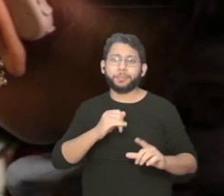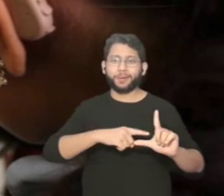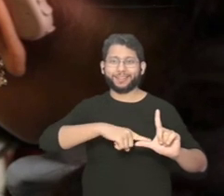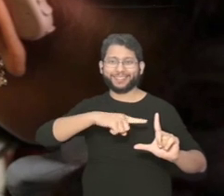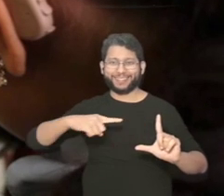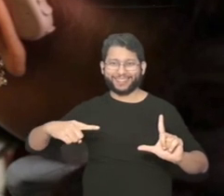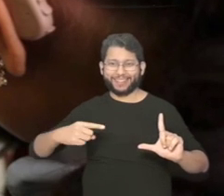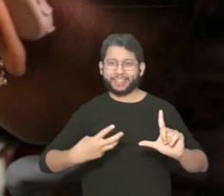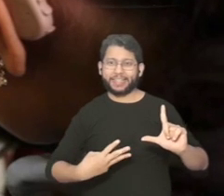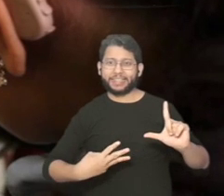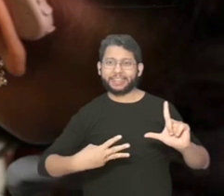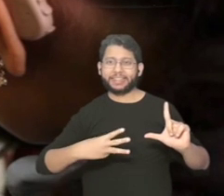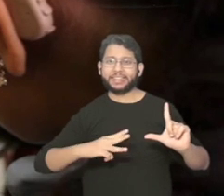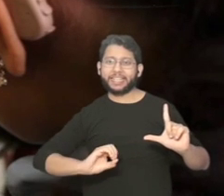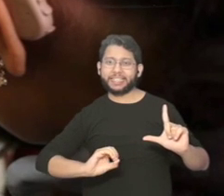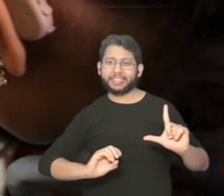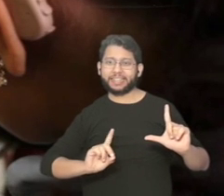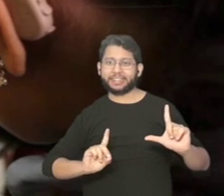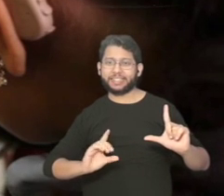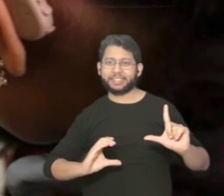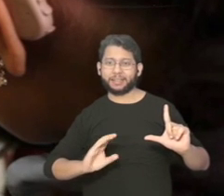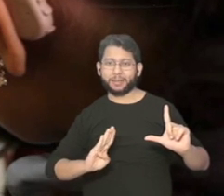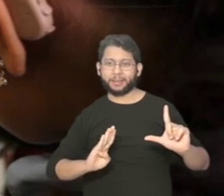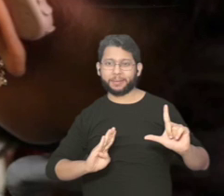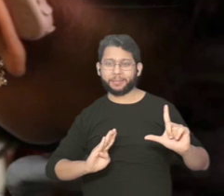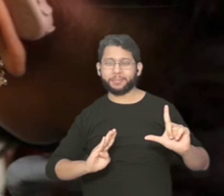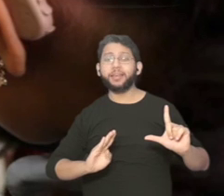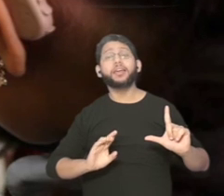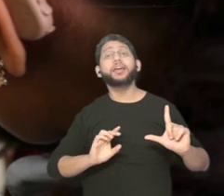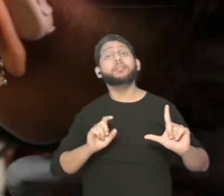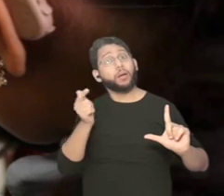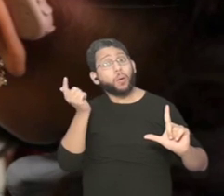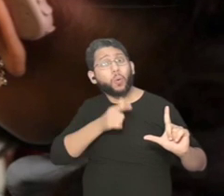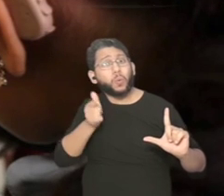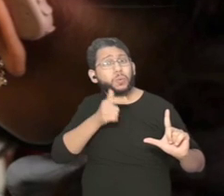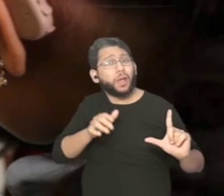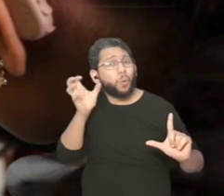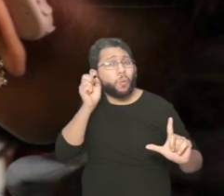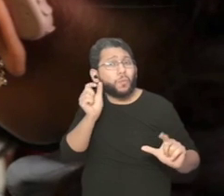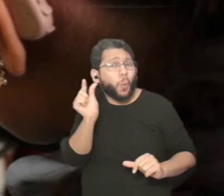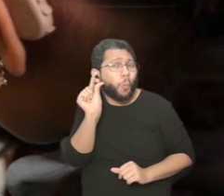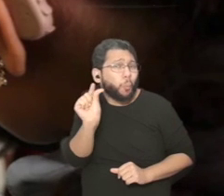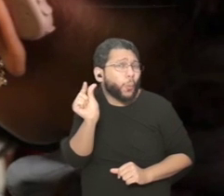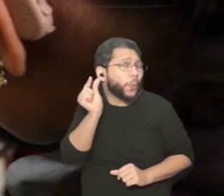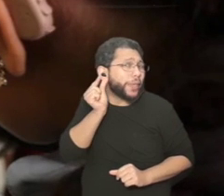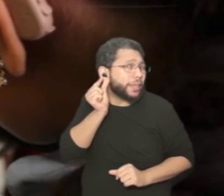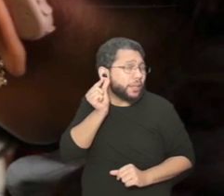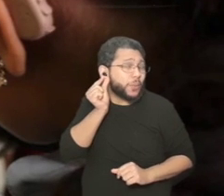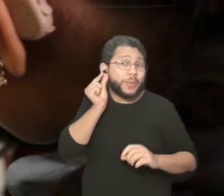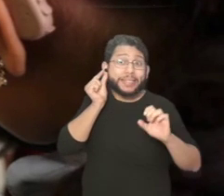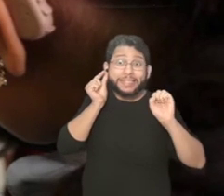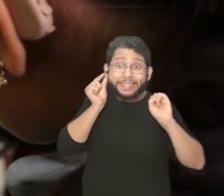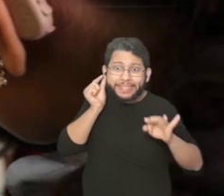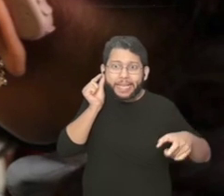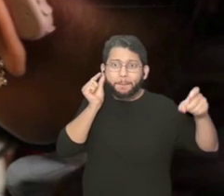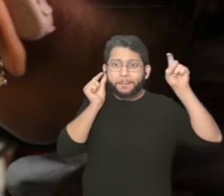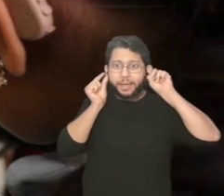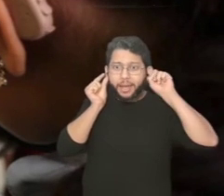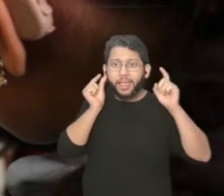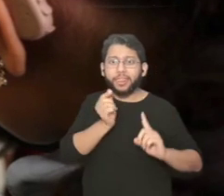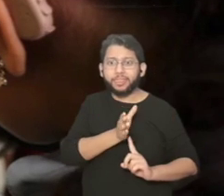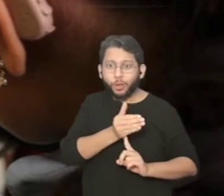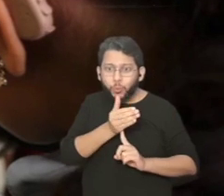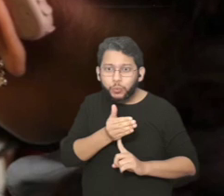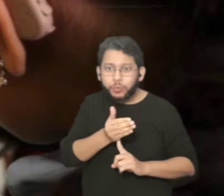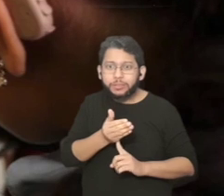50, 80, 110, ainda existe em algum momento um pouquinho de audição que eu consigo amplificar por meio